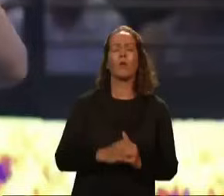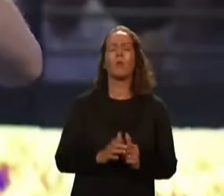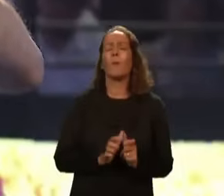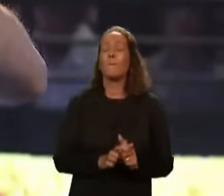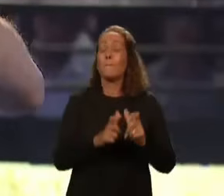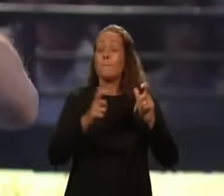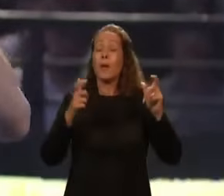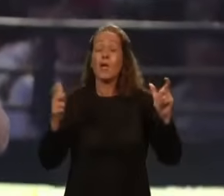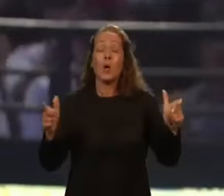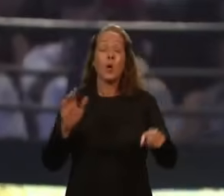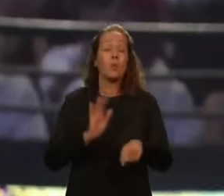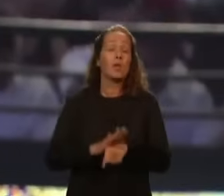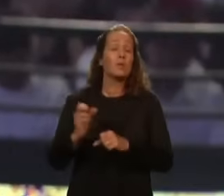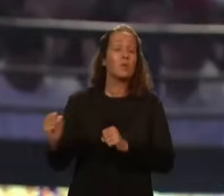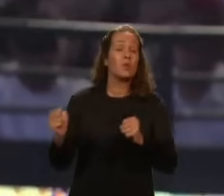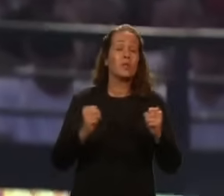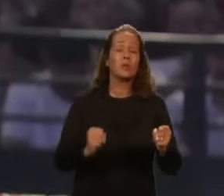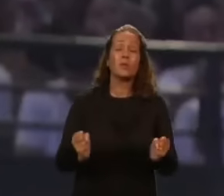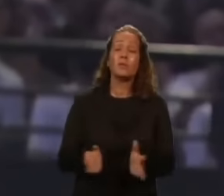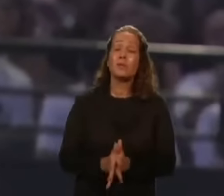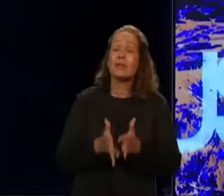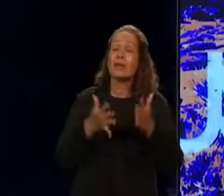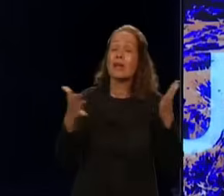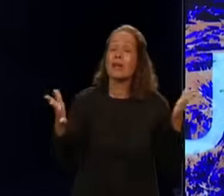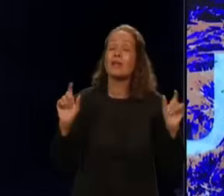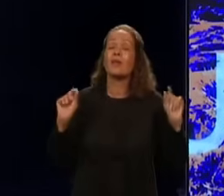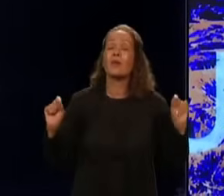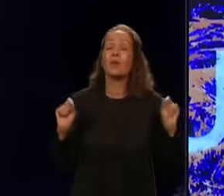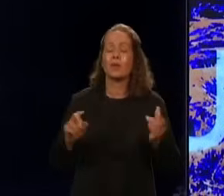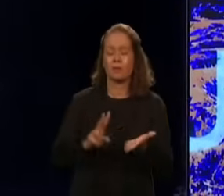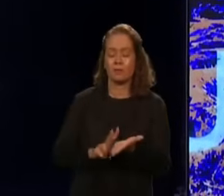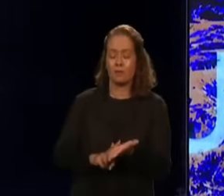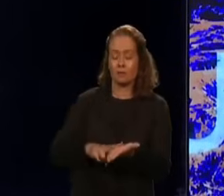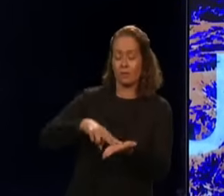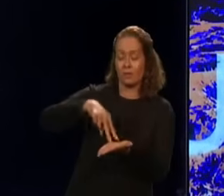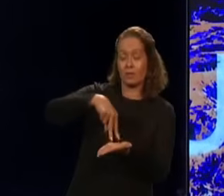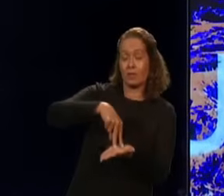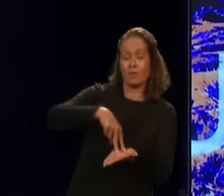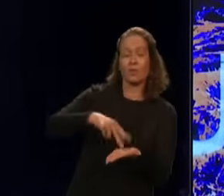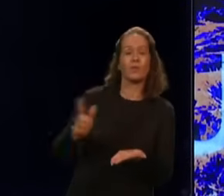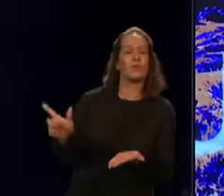todos os teólogos, é a ressurreição de Lázaro.